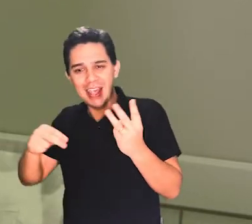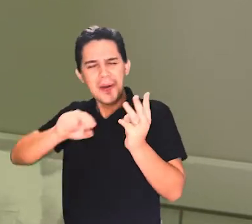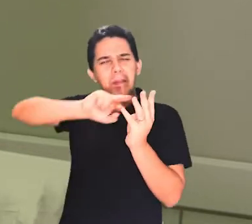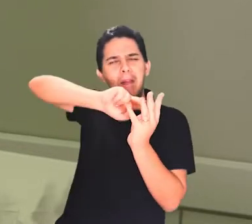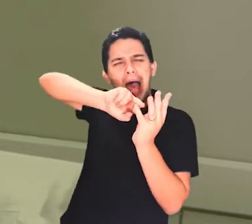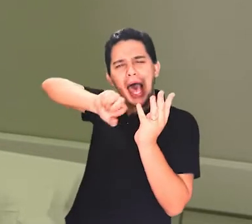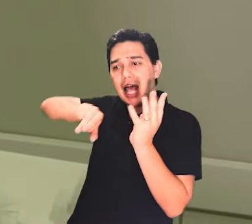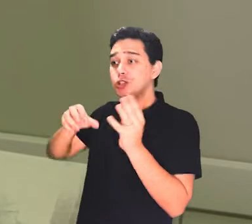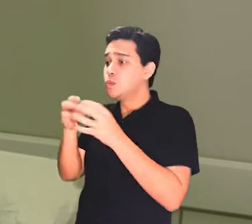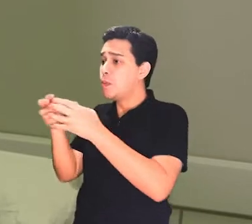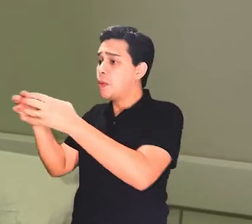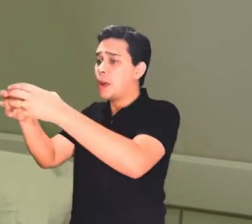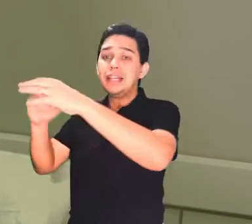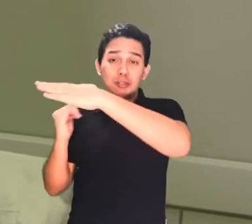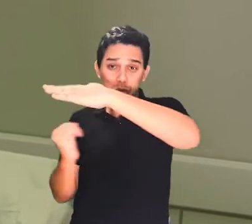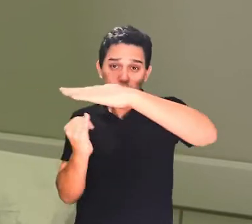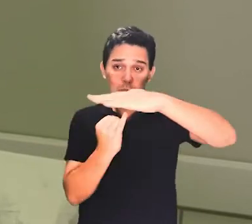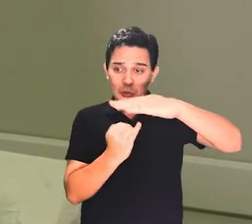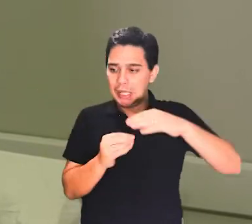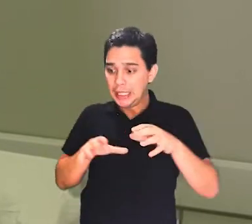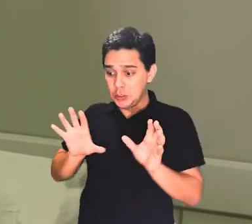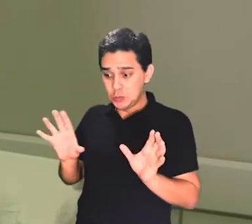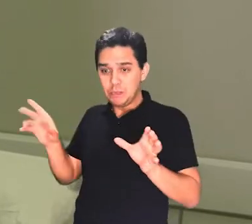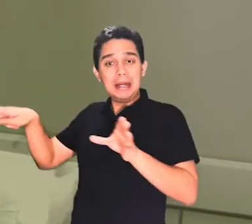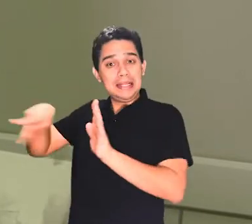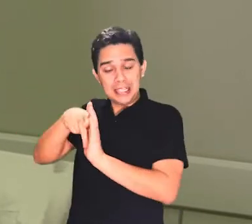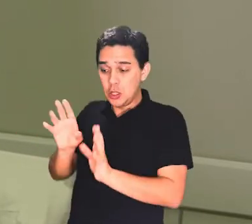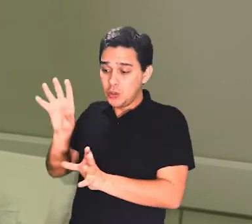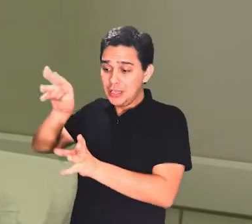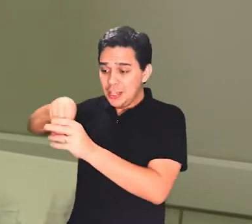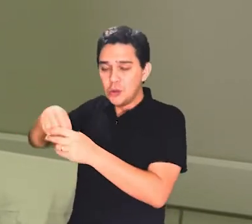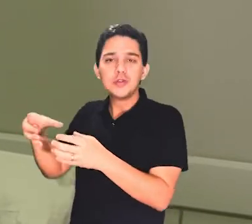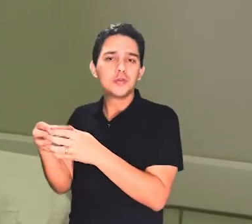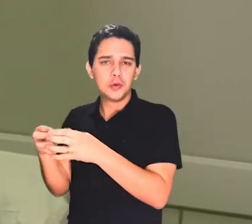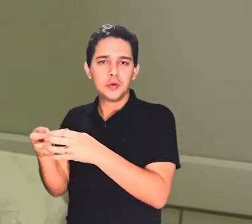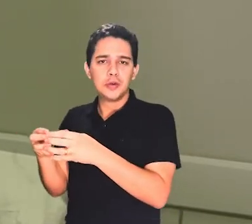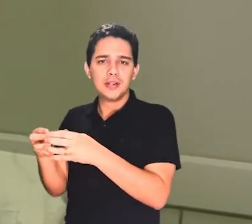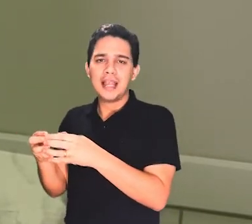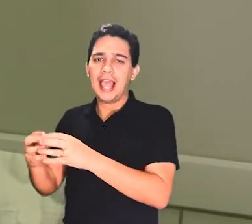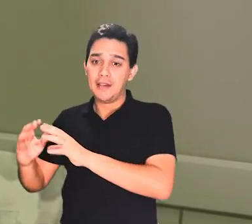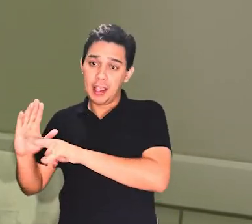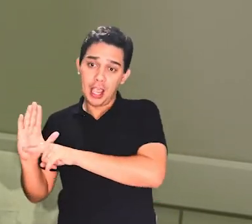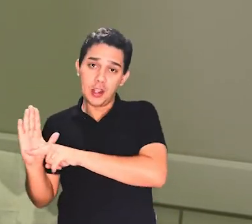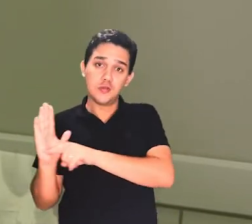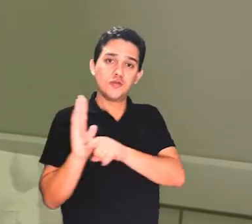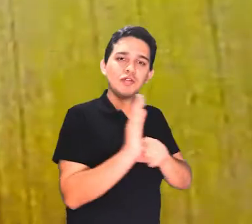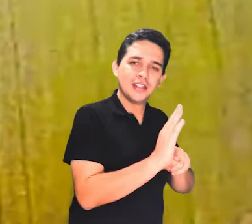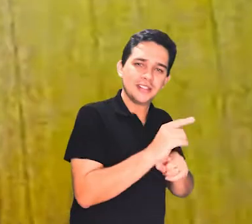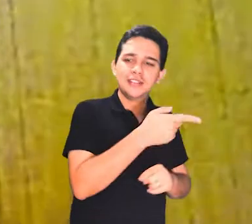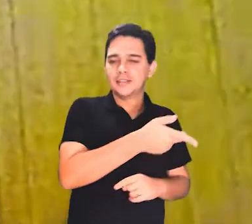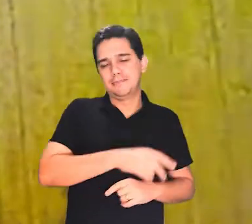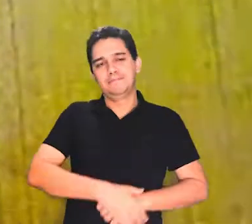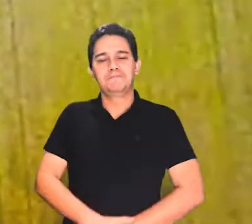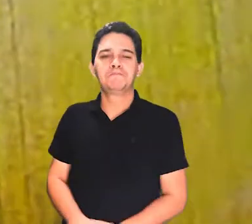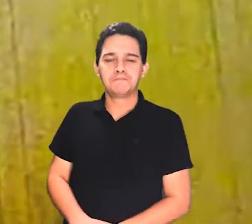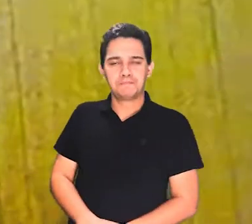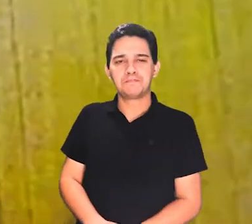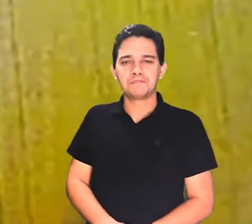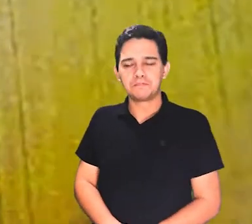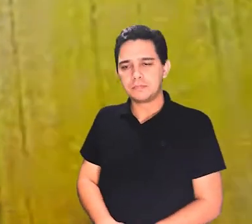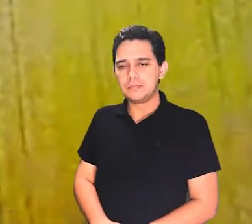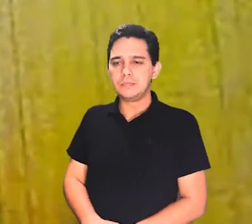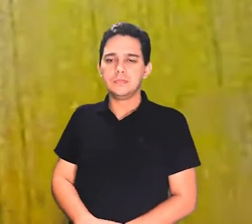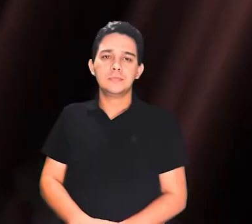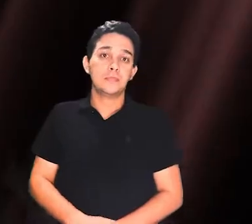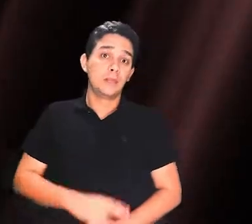administração, elas vão trabalhar preferencialmente, né, elas vão dar preferência sempre às demandas da força-tarefa. Então, as promotorias que têm